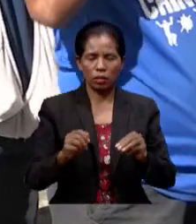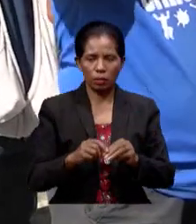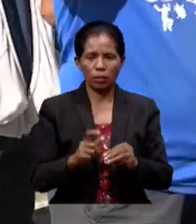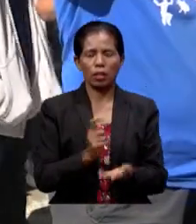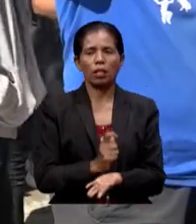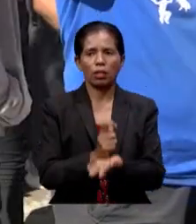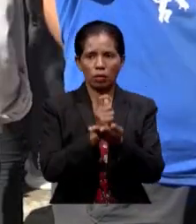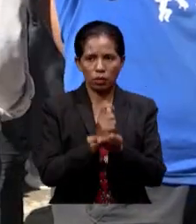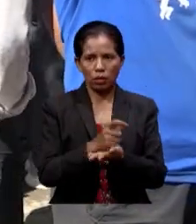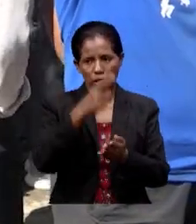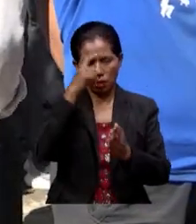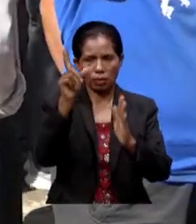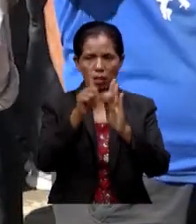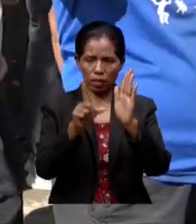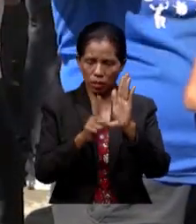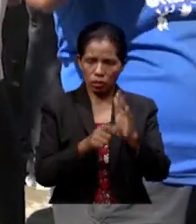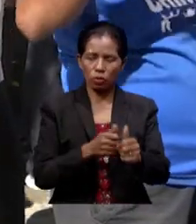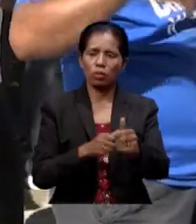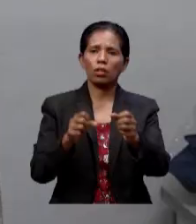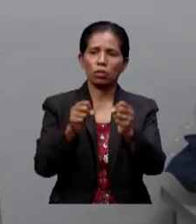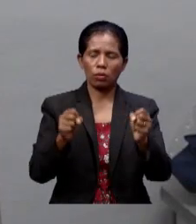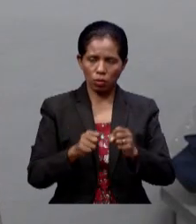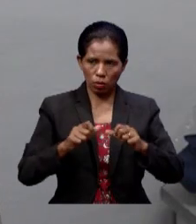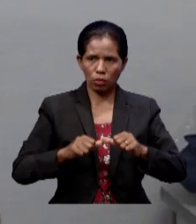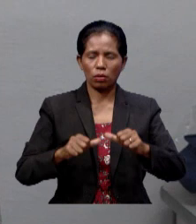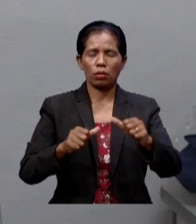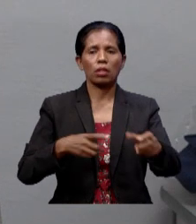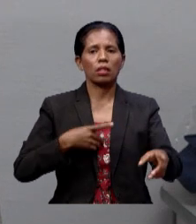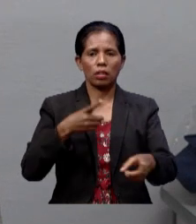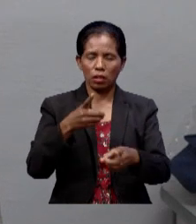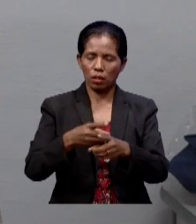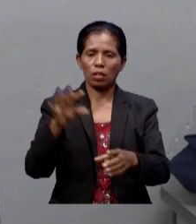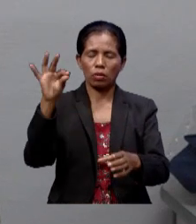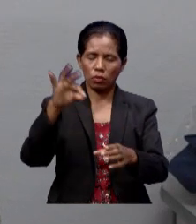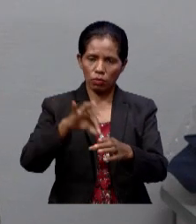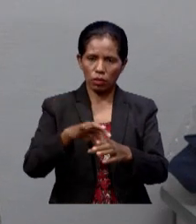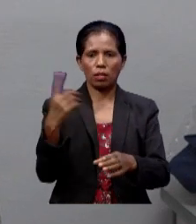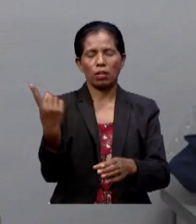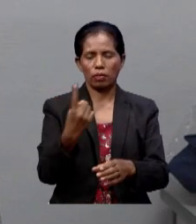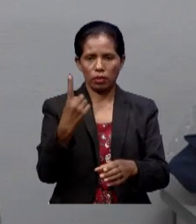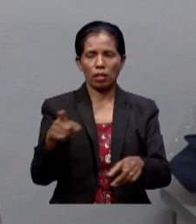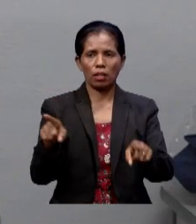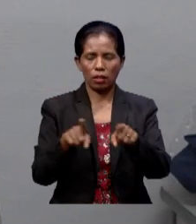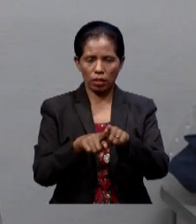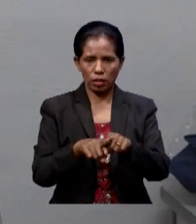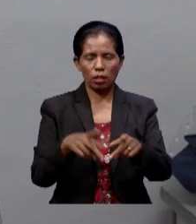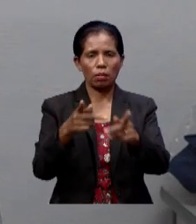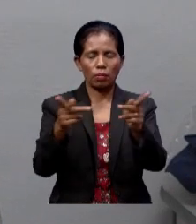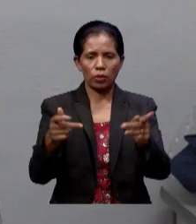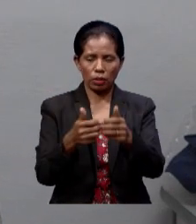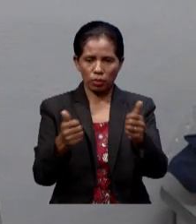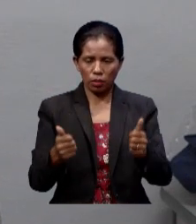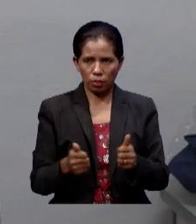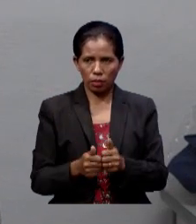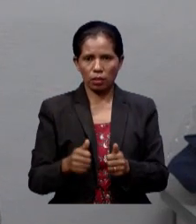na ter suku então ser bele continua e direto para tu bele vota na Faten. Agora nessa moço vai a posto administrativo ser ia